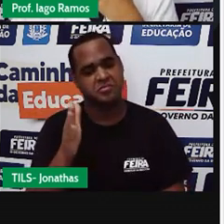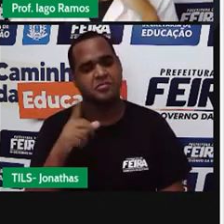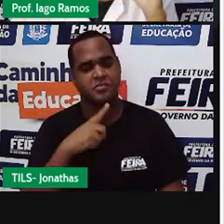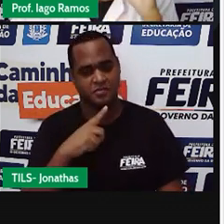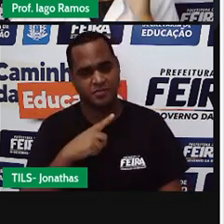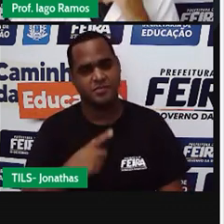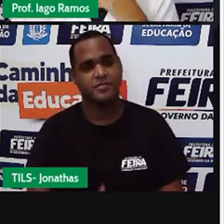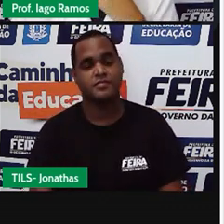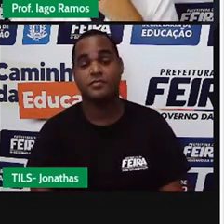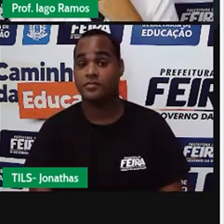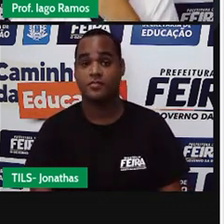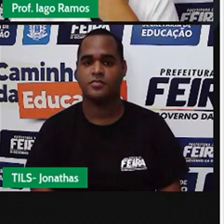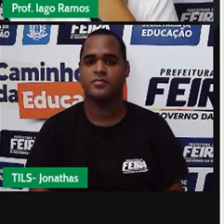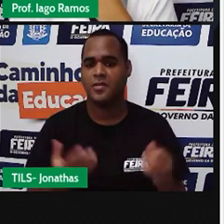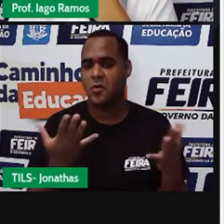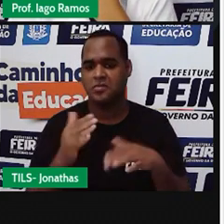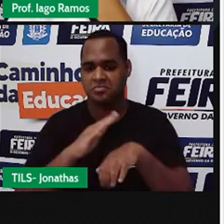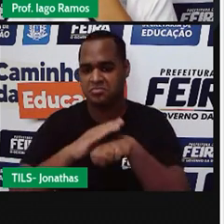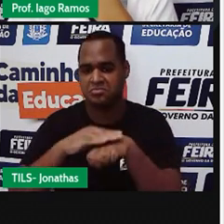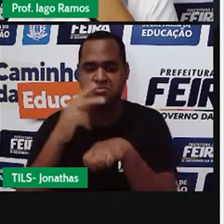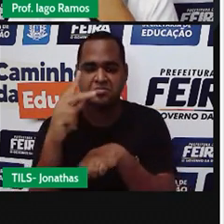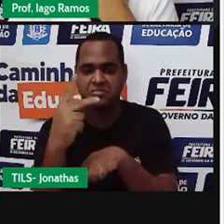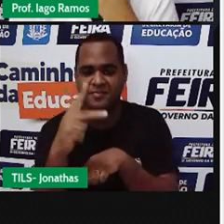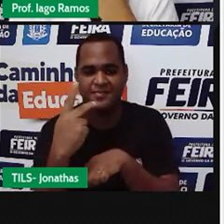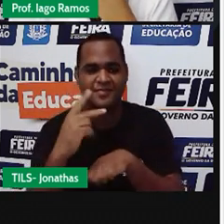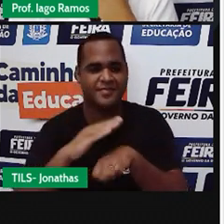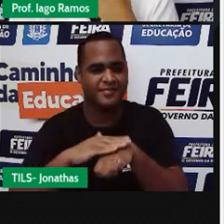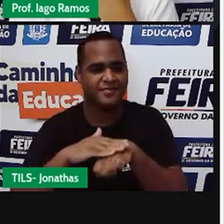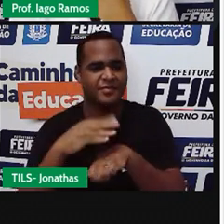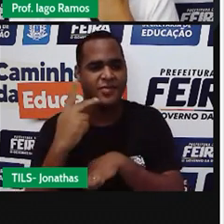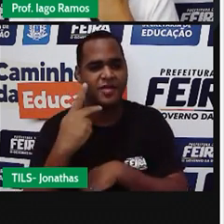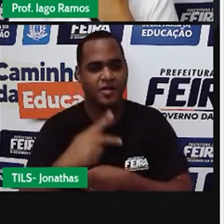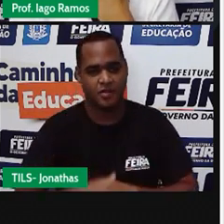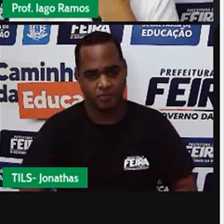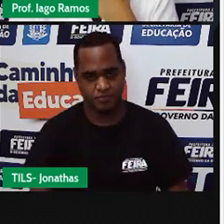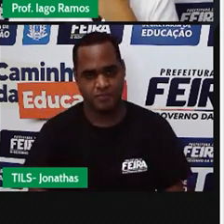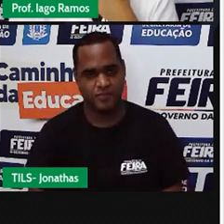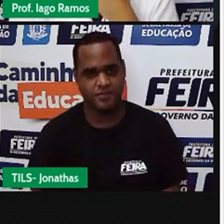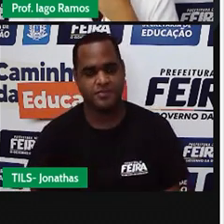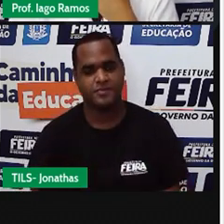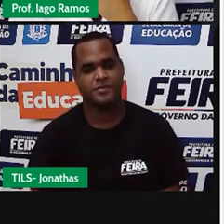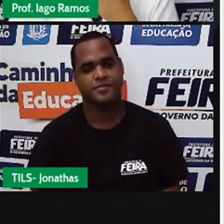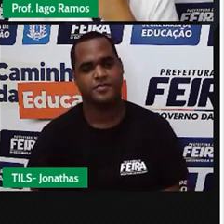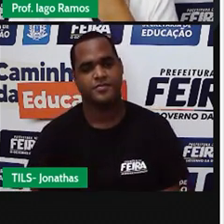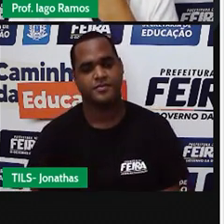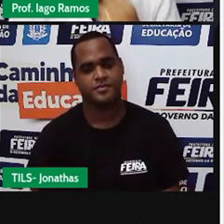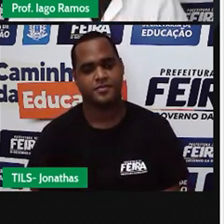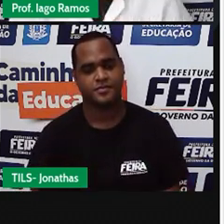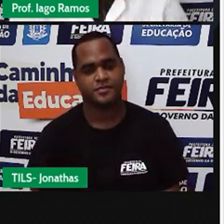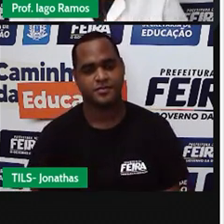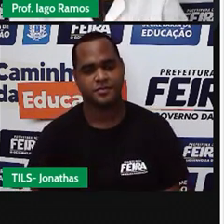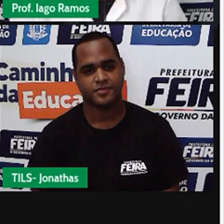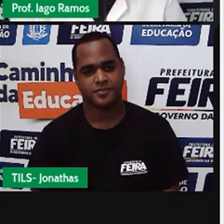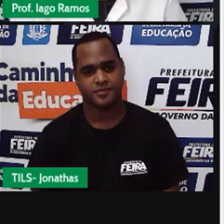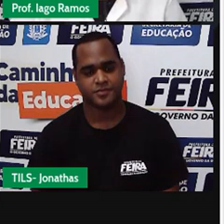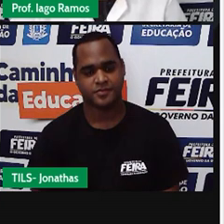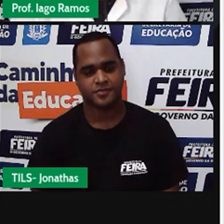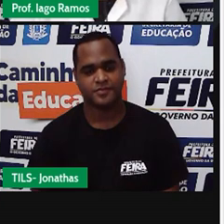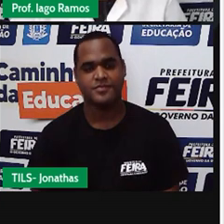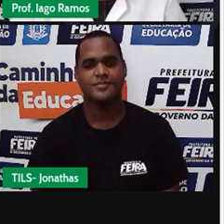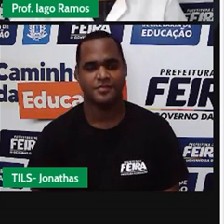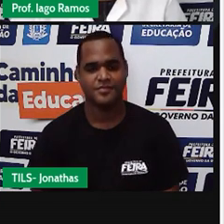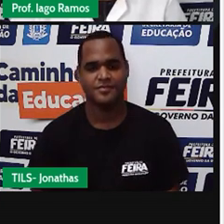aí agora é contigo hahaha tá bom Pensa aí